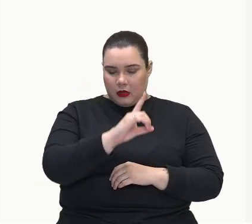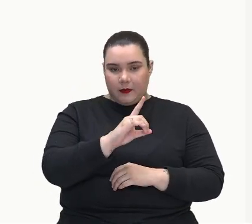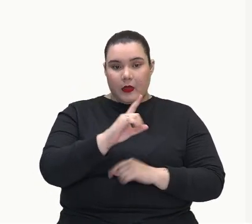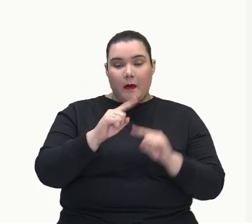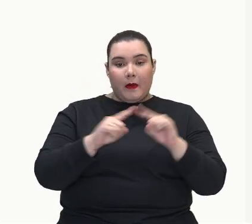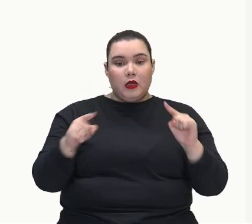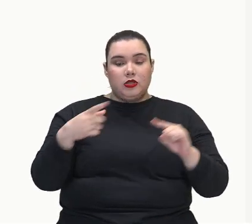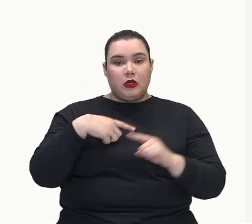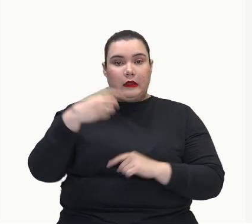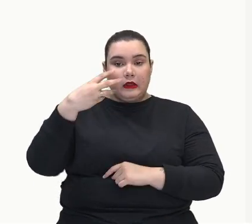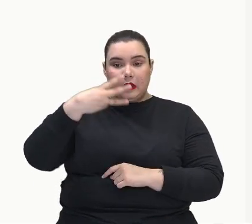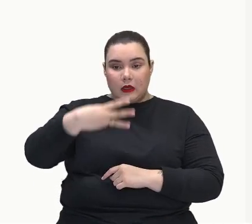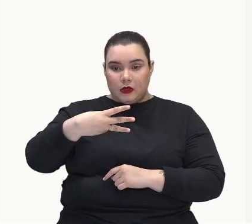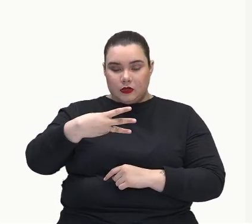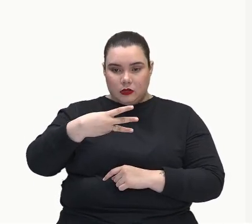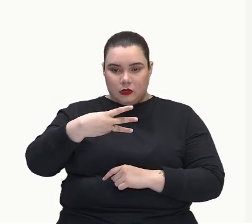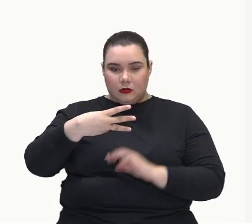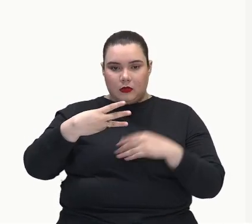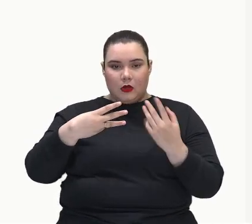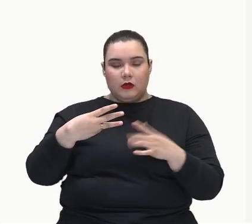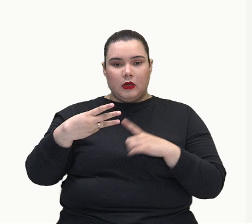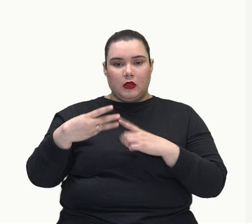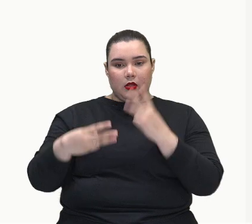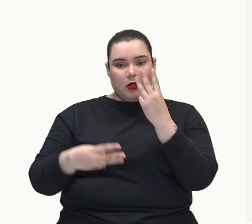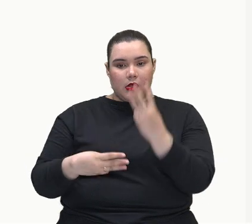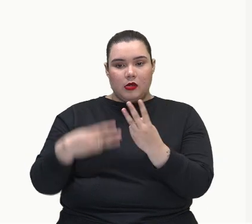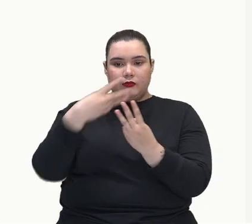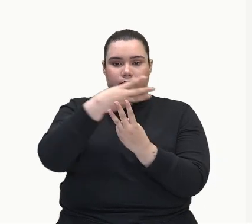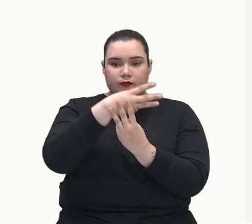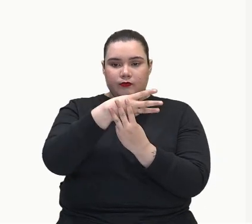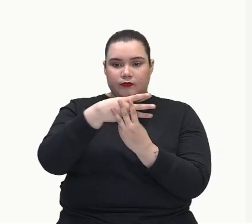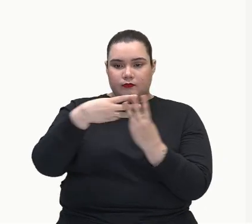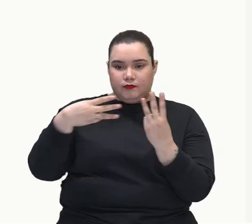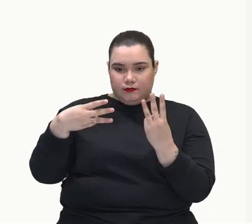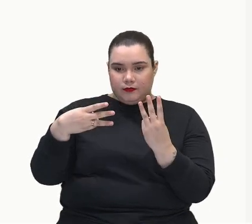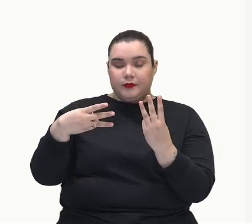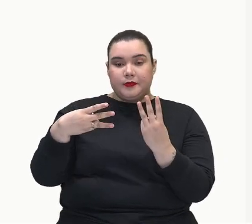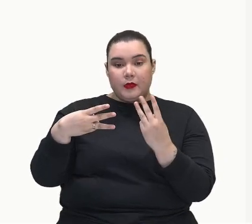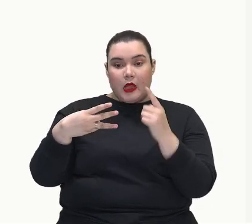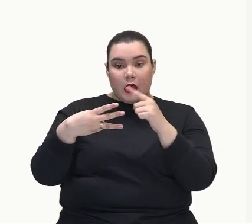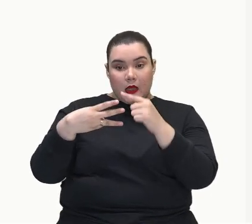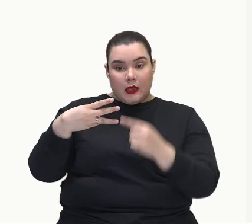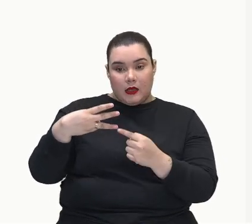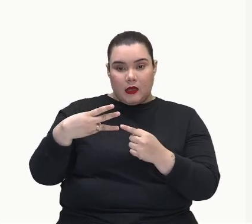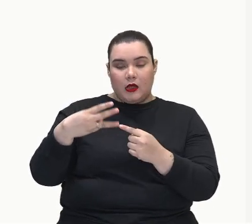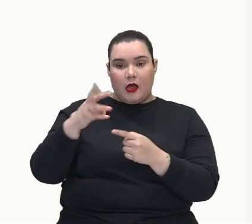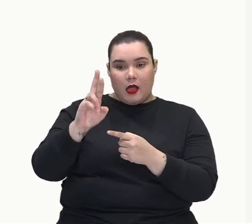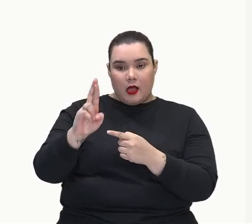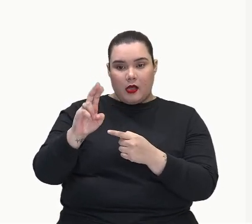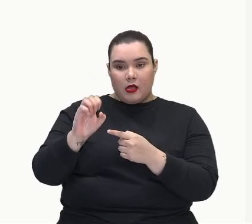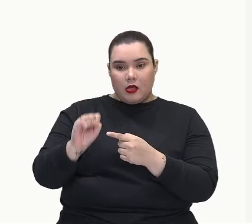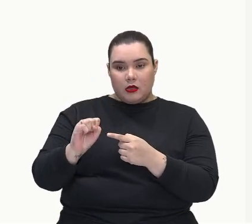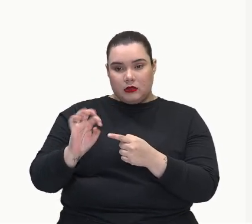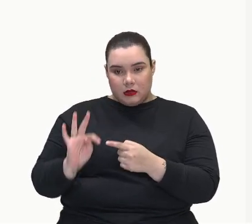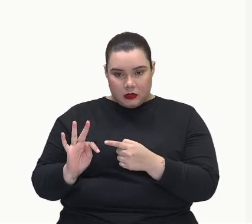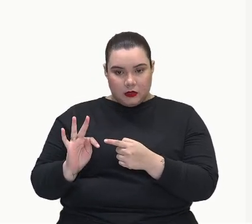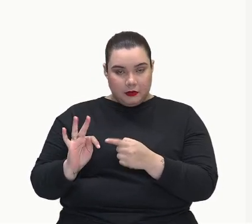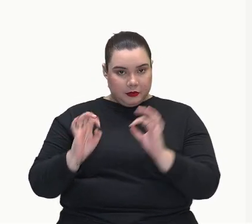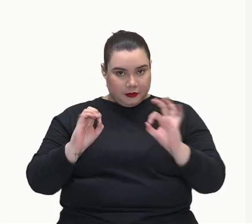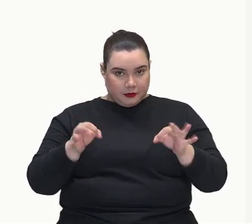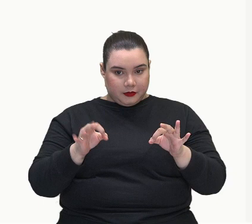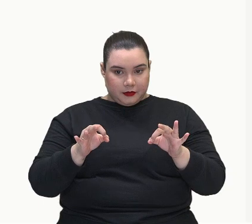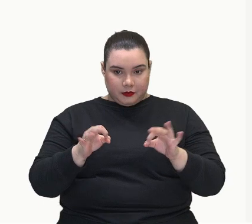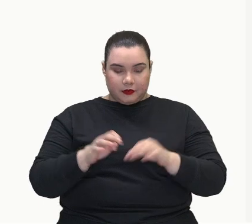retas transversais agora. Temos as retas R, S e T. E temos aqui algumas